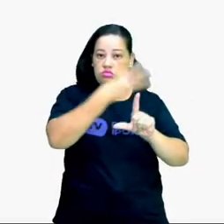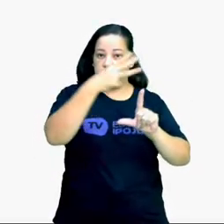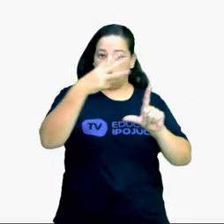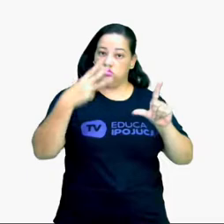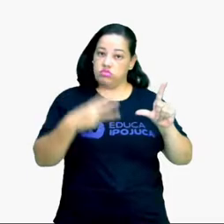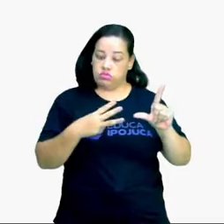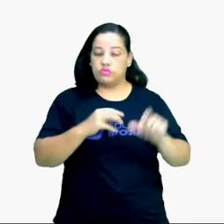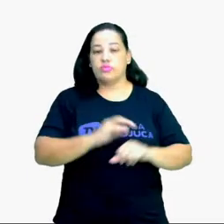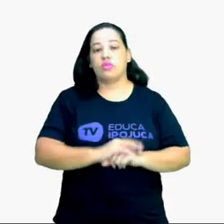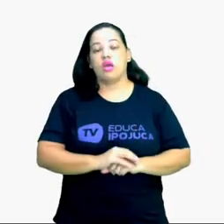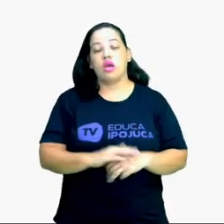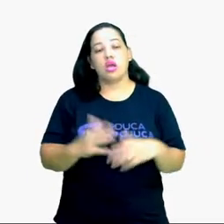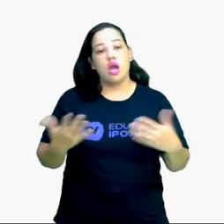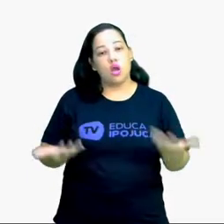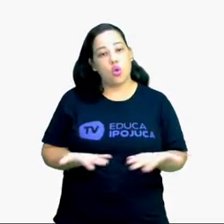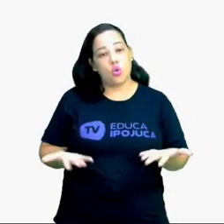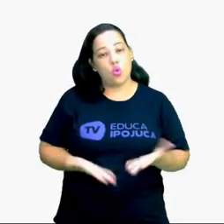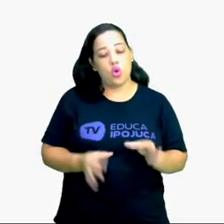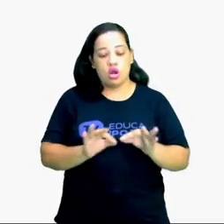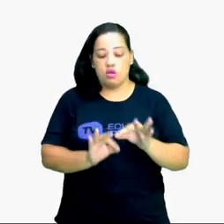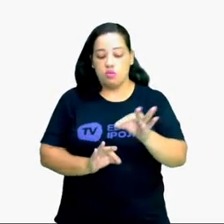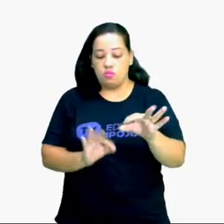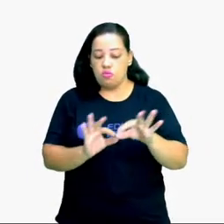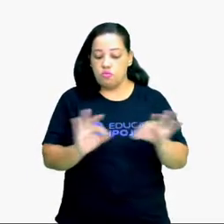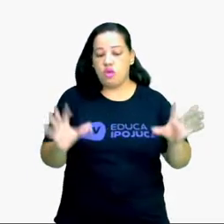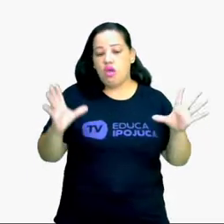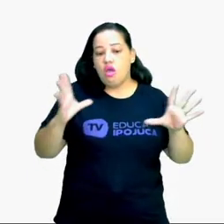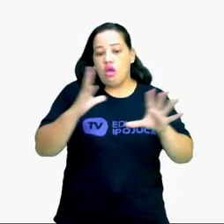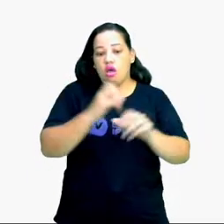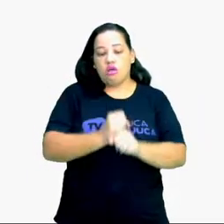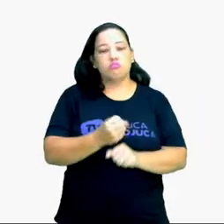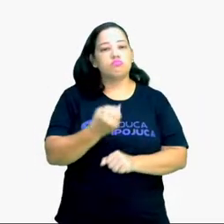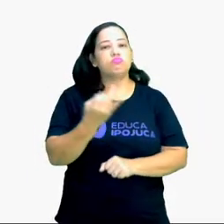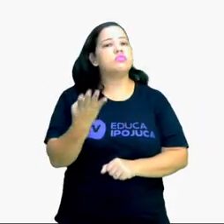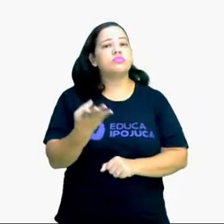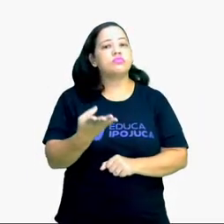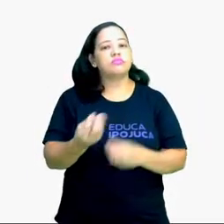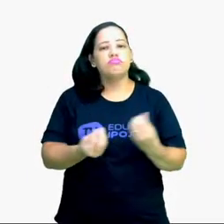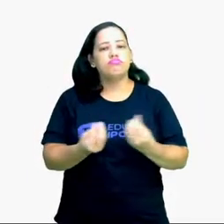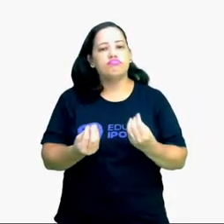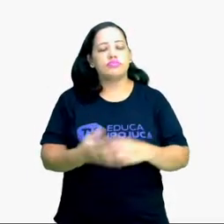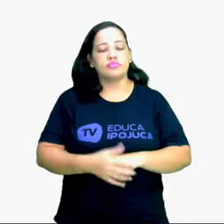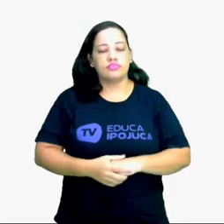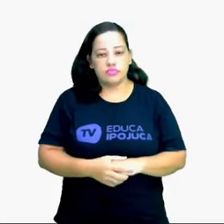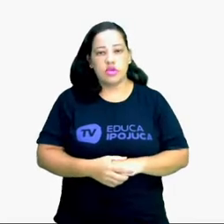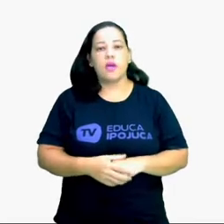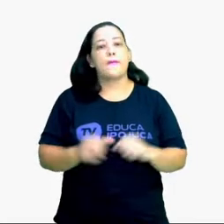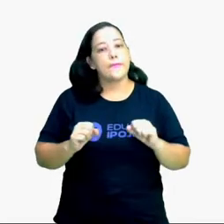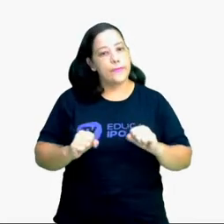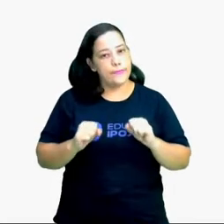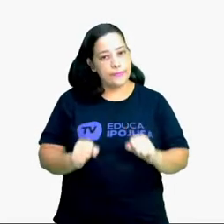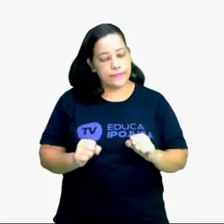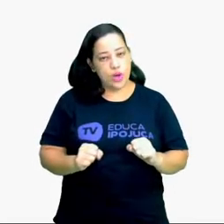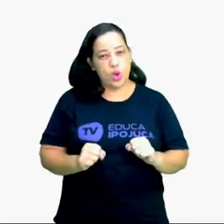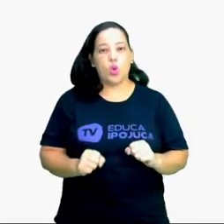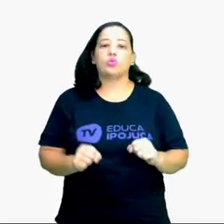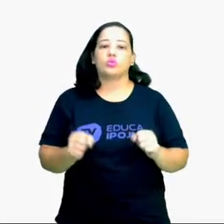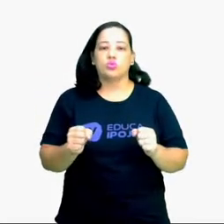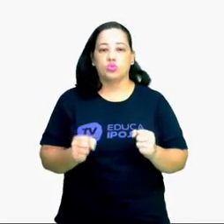como medir ou determinar a área desse quadrado. Eu posso dividir esse quadrado